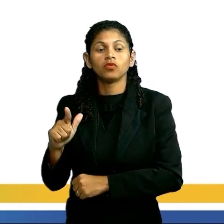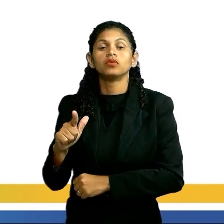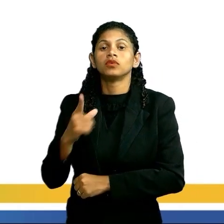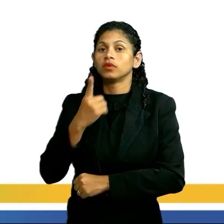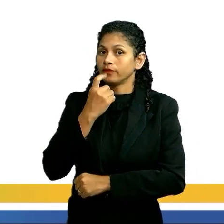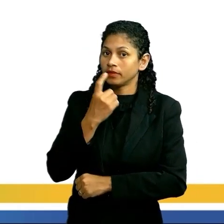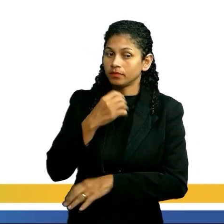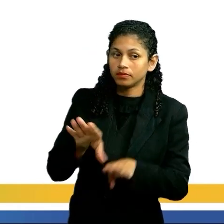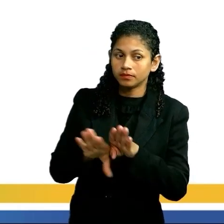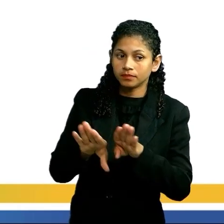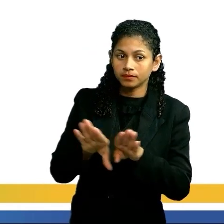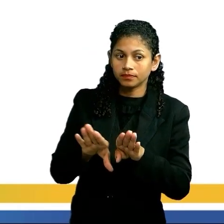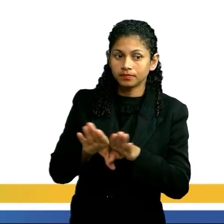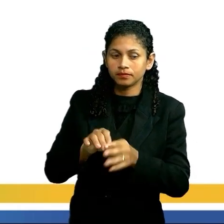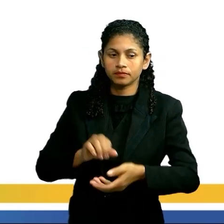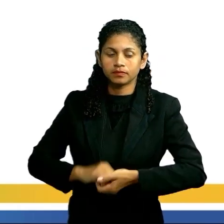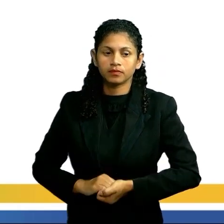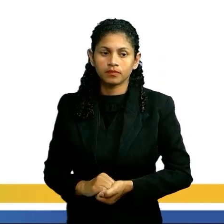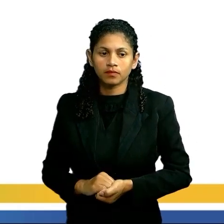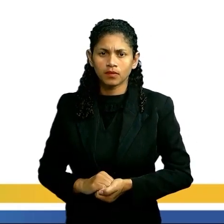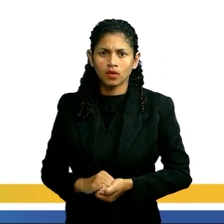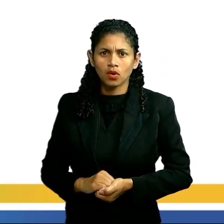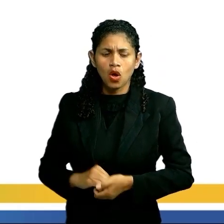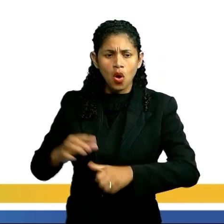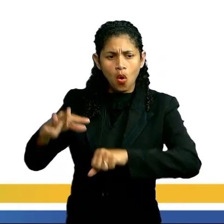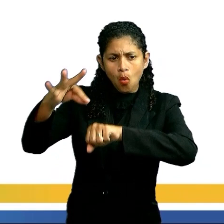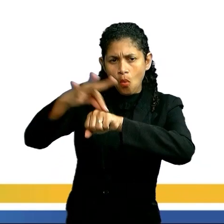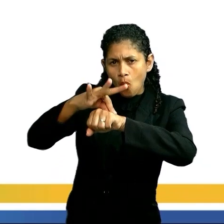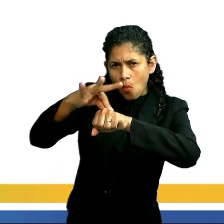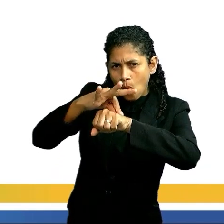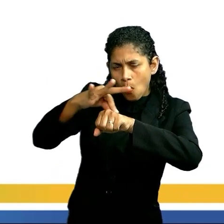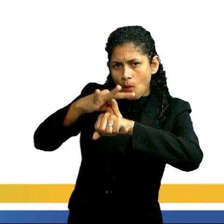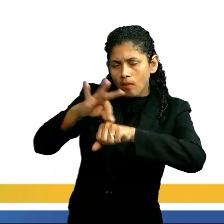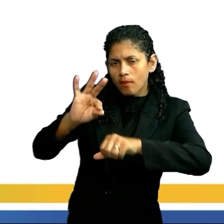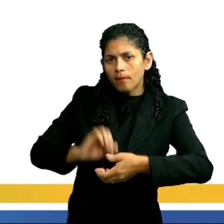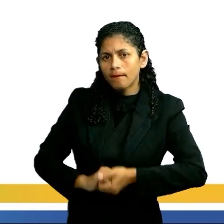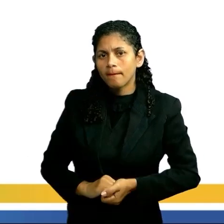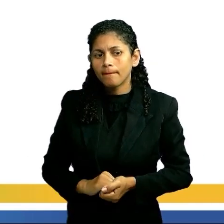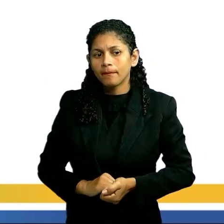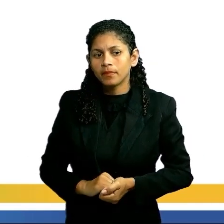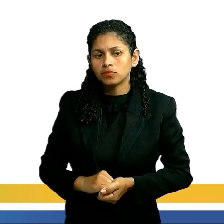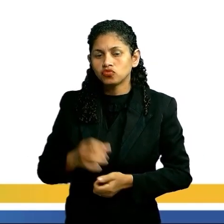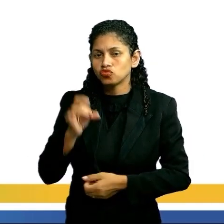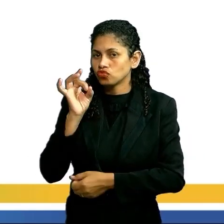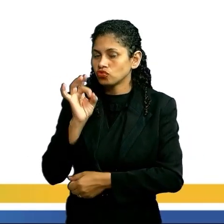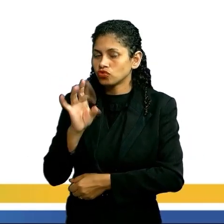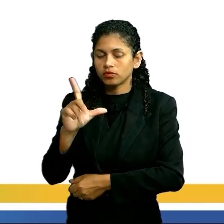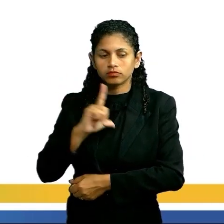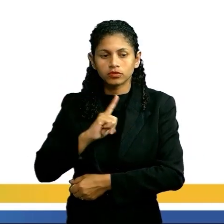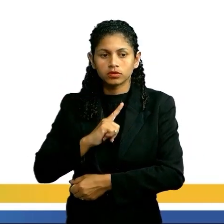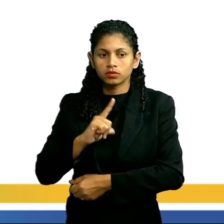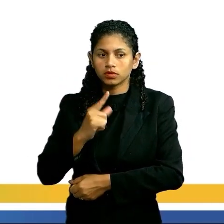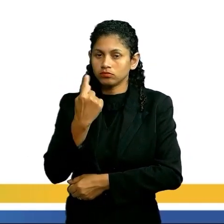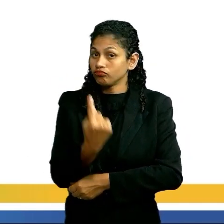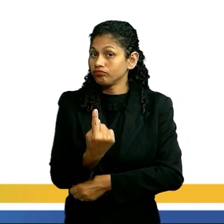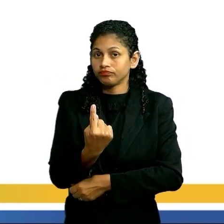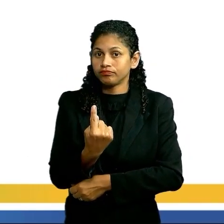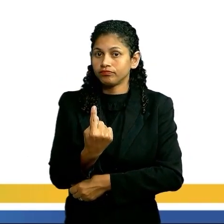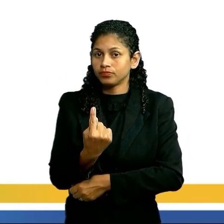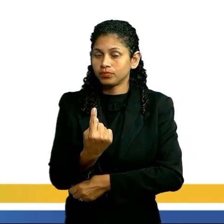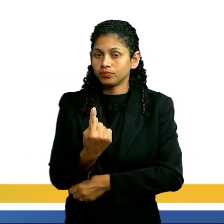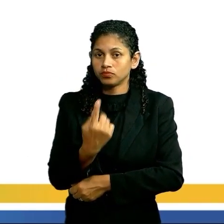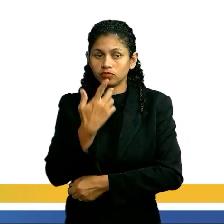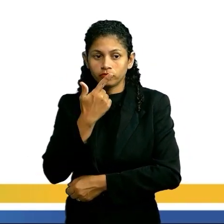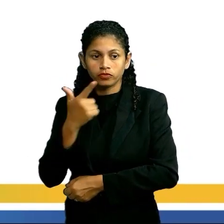apareceu. Esse que eu coloquei em preto, o que acontece? Ele só tem esse vizinho aqui, ó, um carbono.